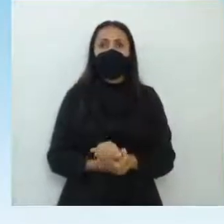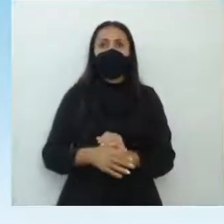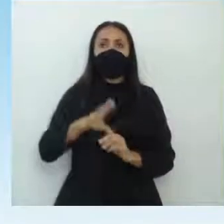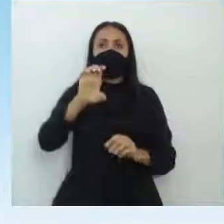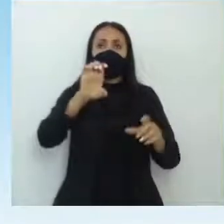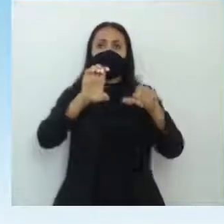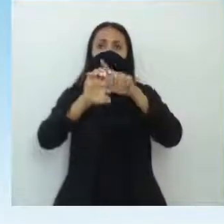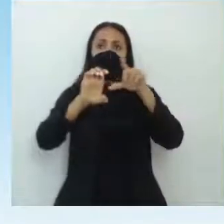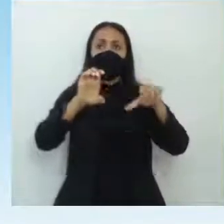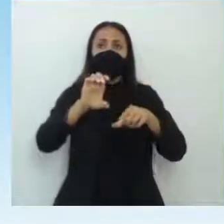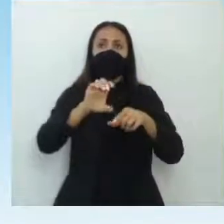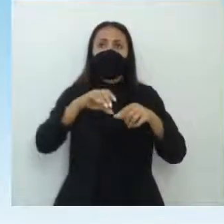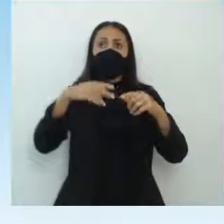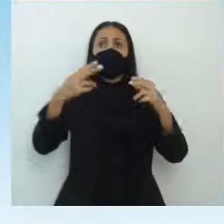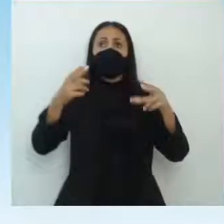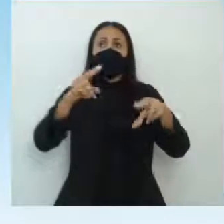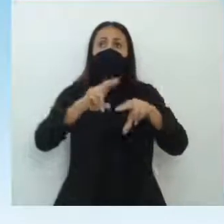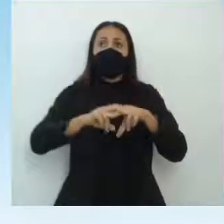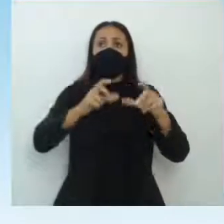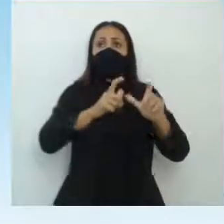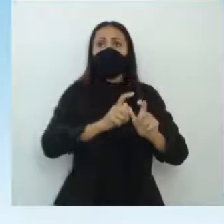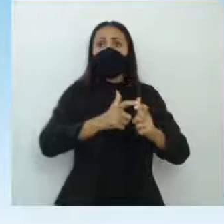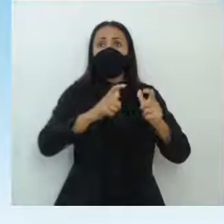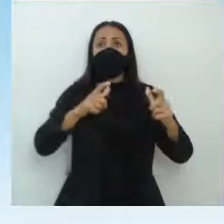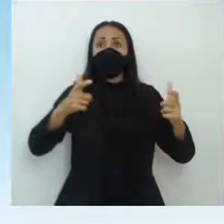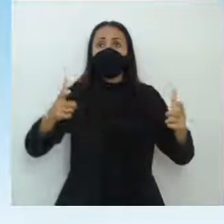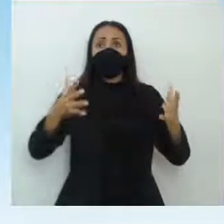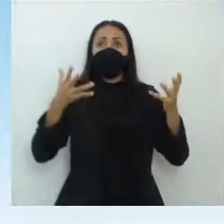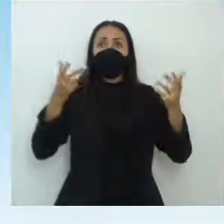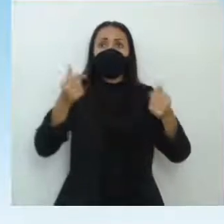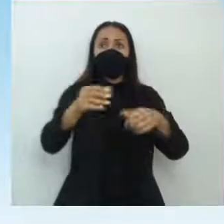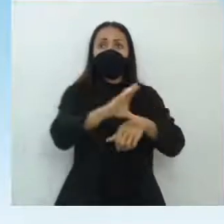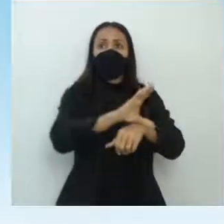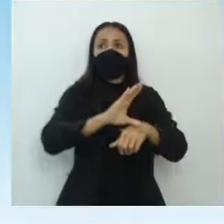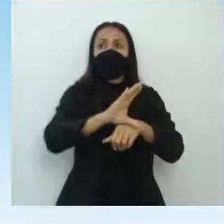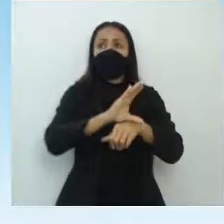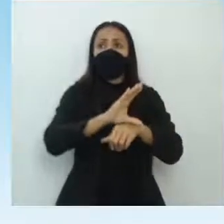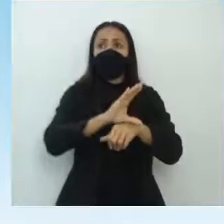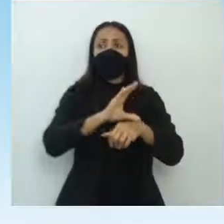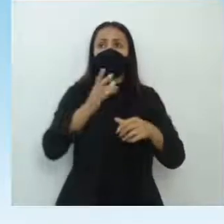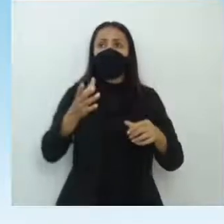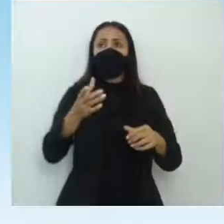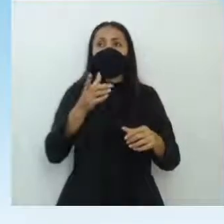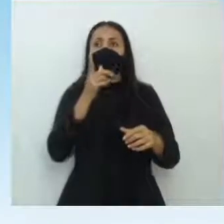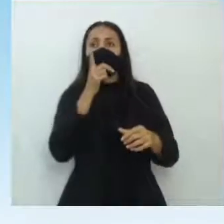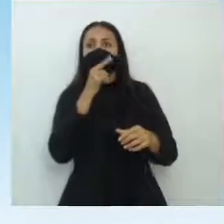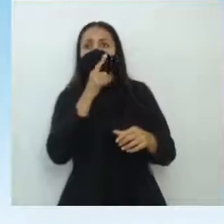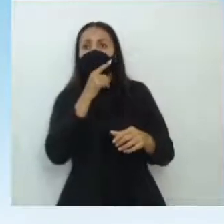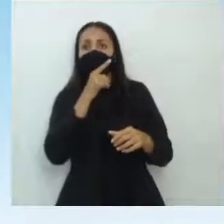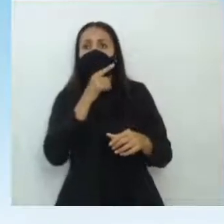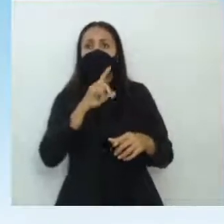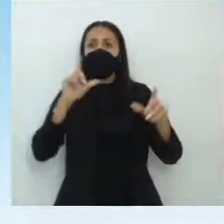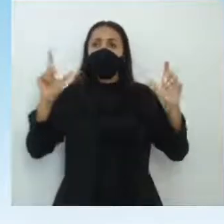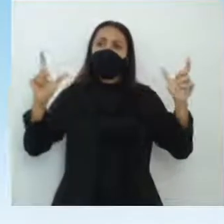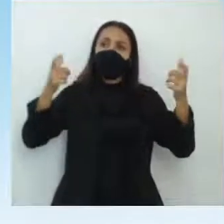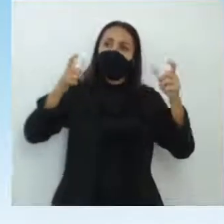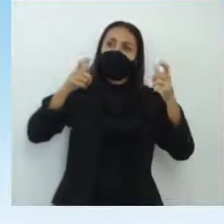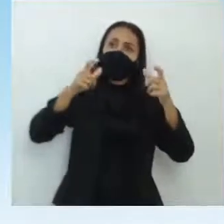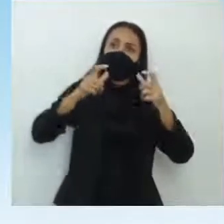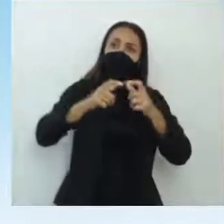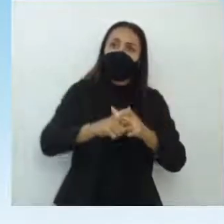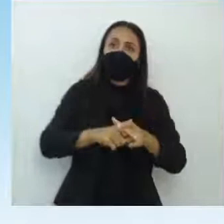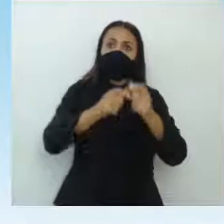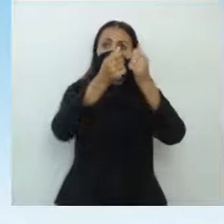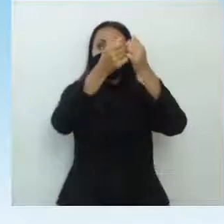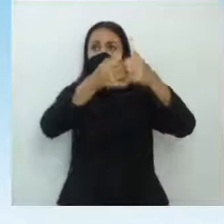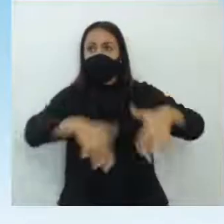E, causarão o aumento do volume de todos os cursos de água, o que vai minimizar os